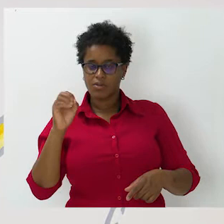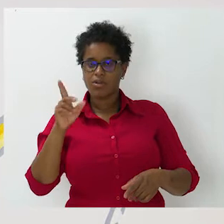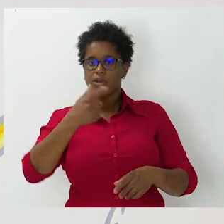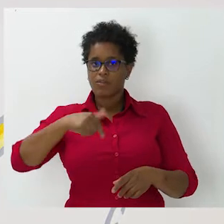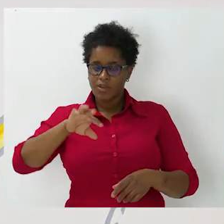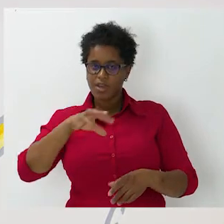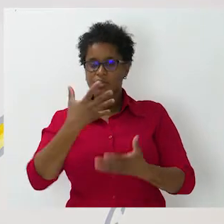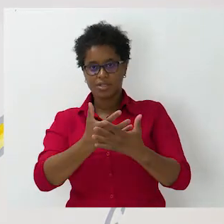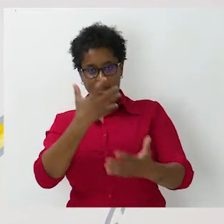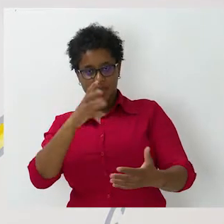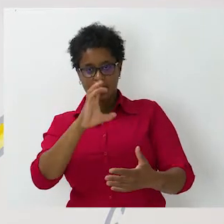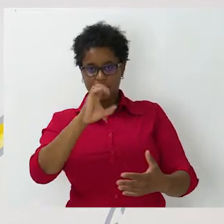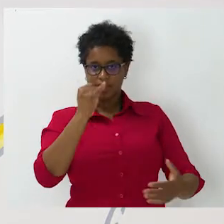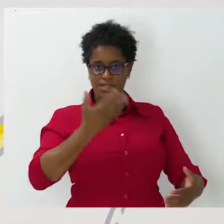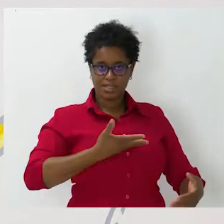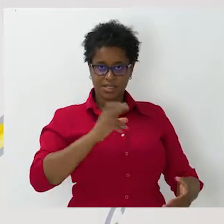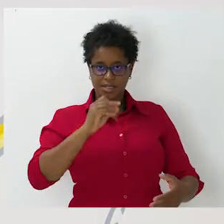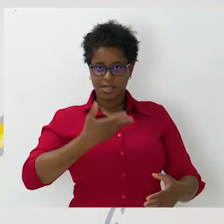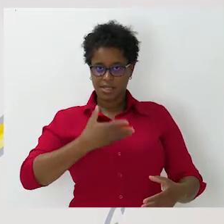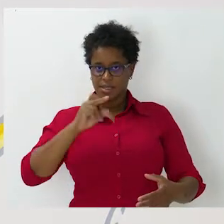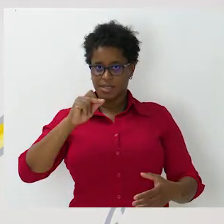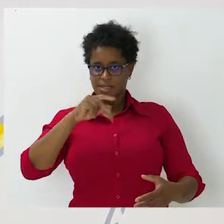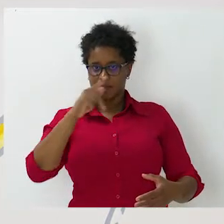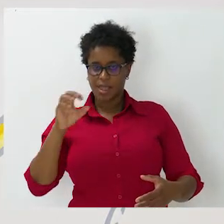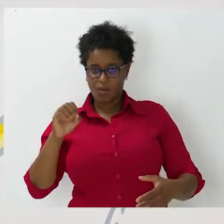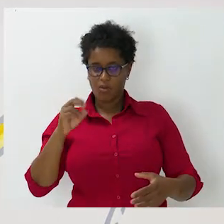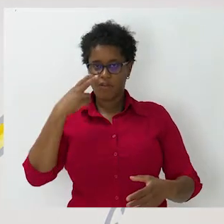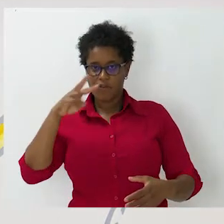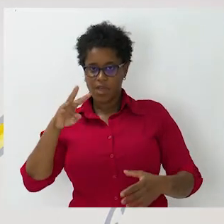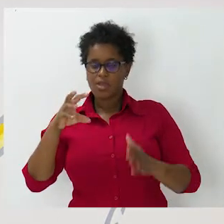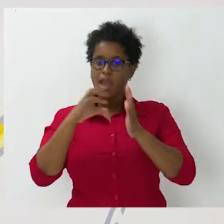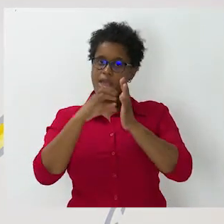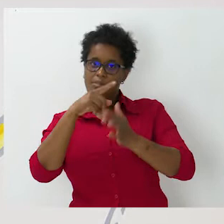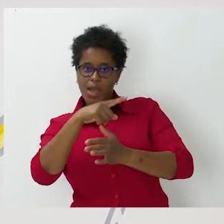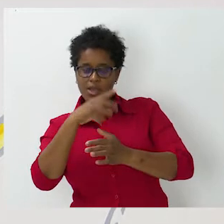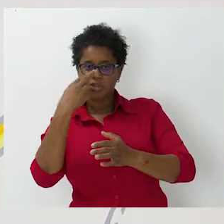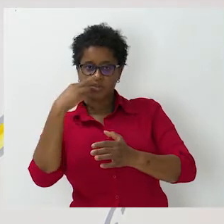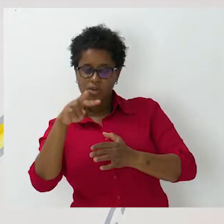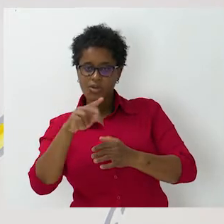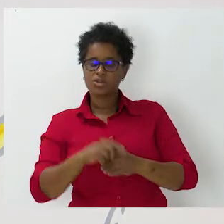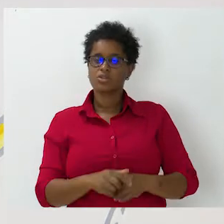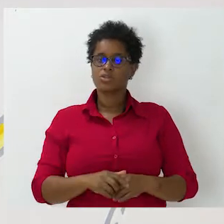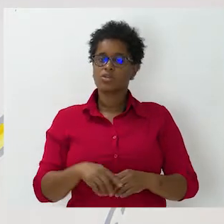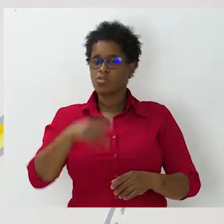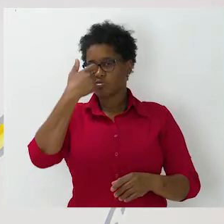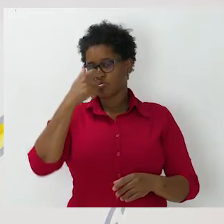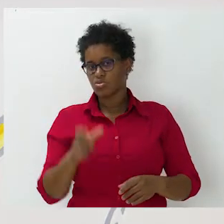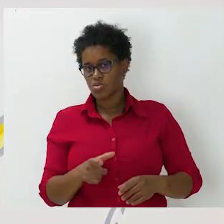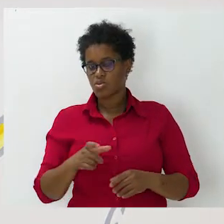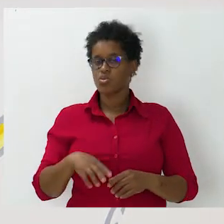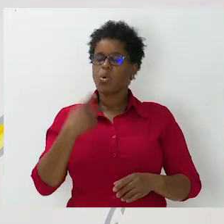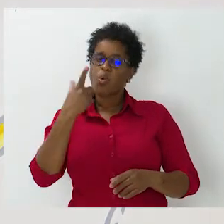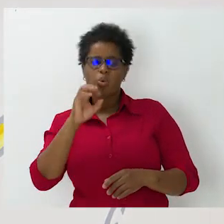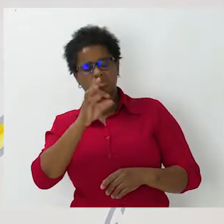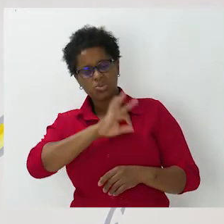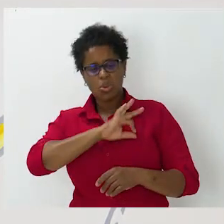Bom, veja cidadão. A imagem nos ilustra o indivíduo, um